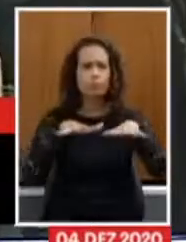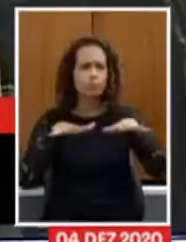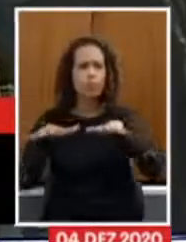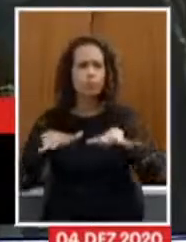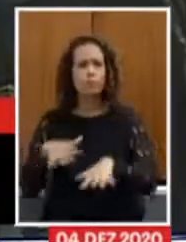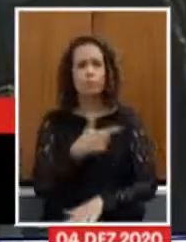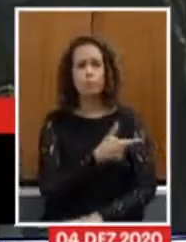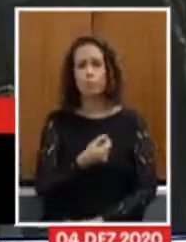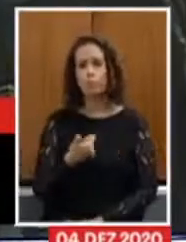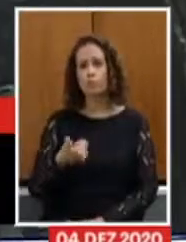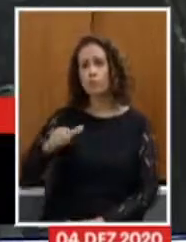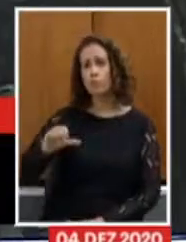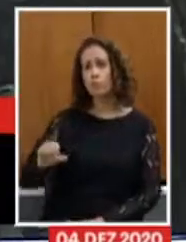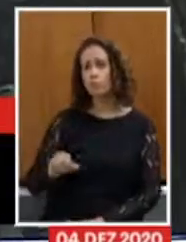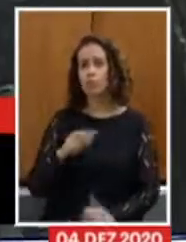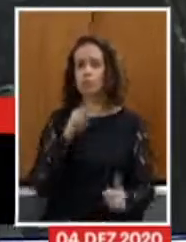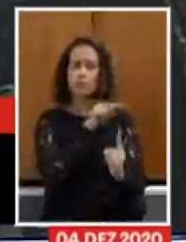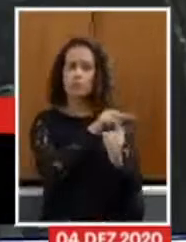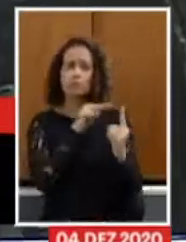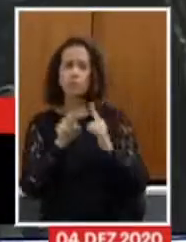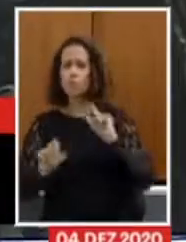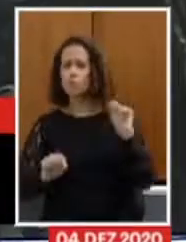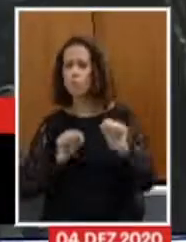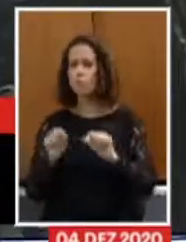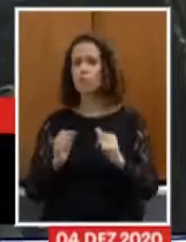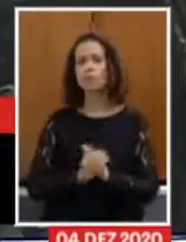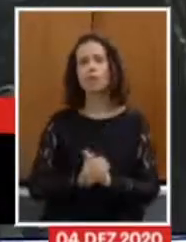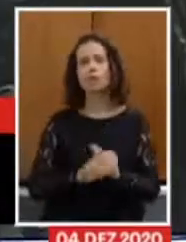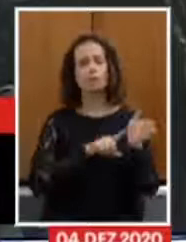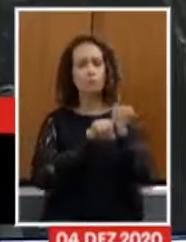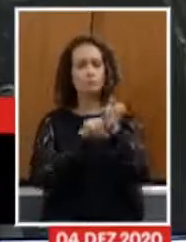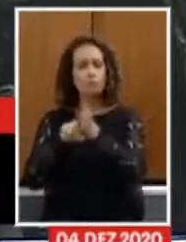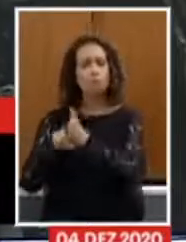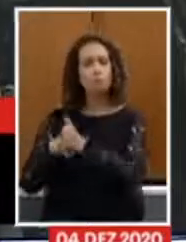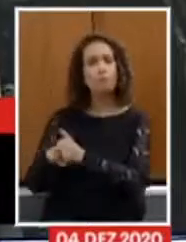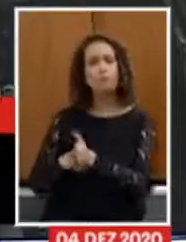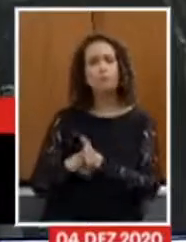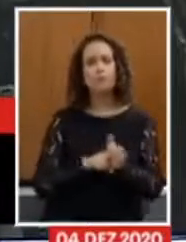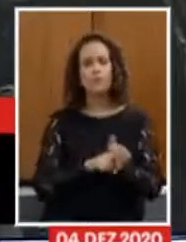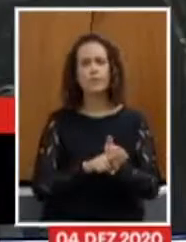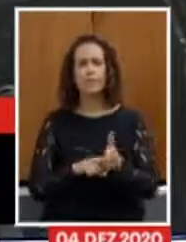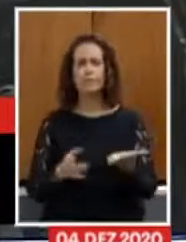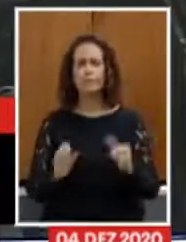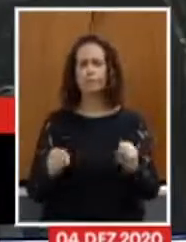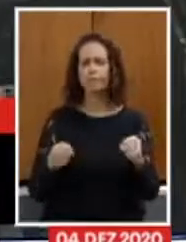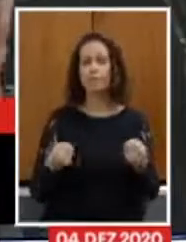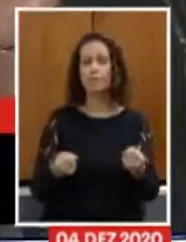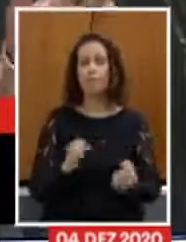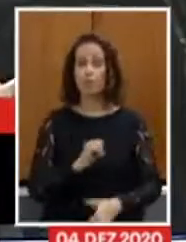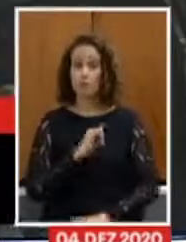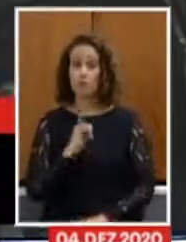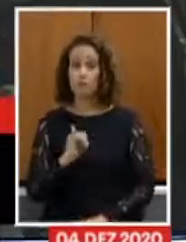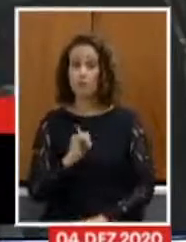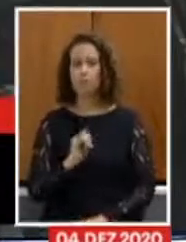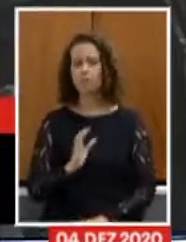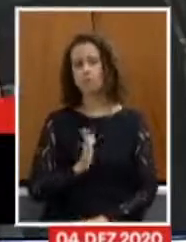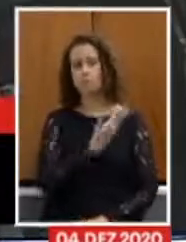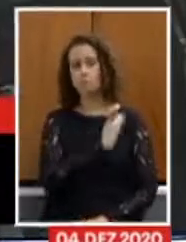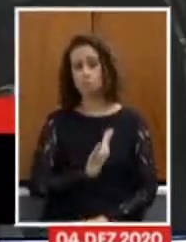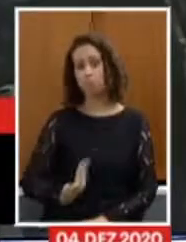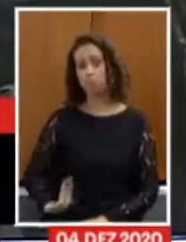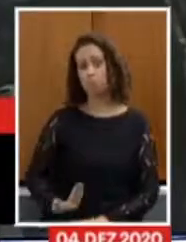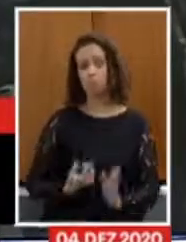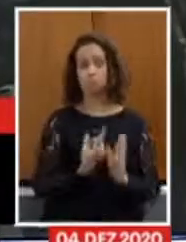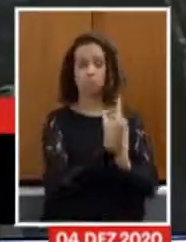exatamente na perspectiva do fortalecimento da ciência e da pesquisa no nosso Estado. Se o governo faz o orçamento